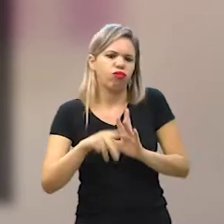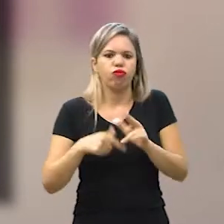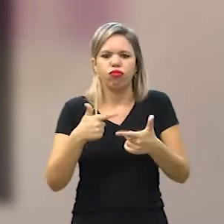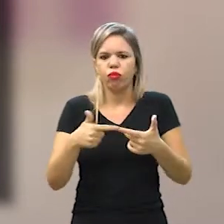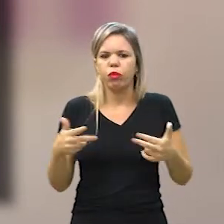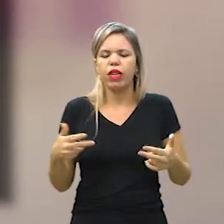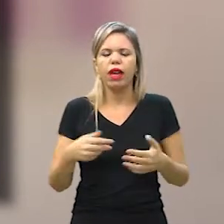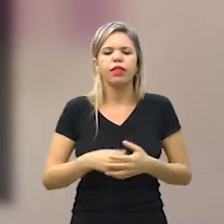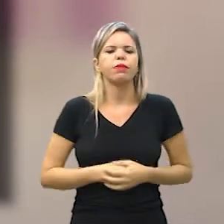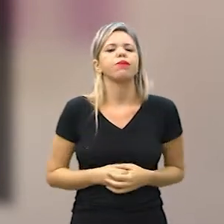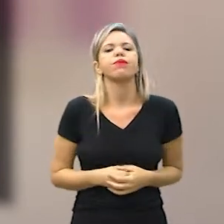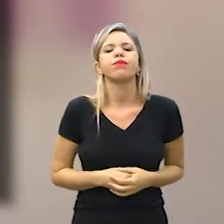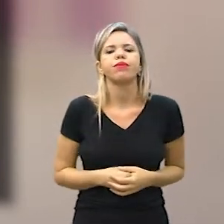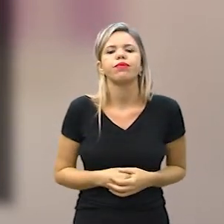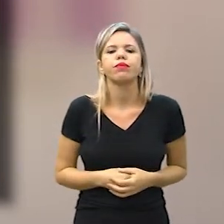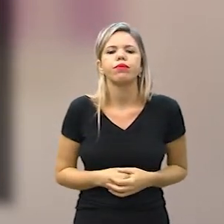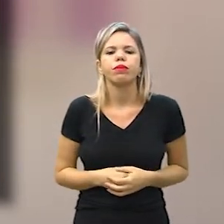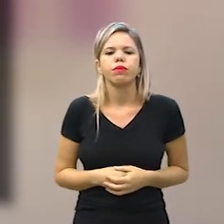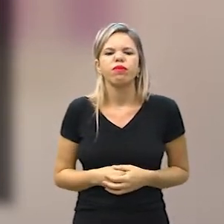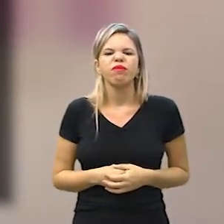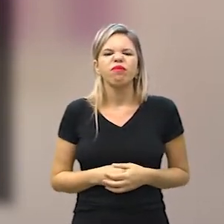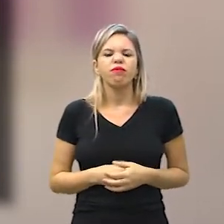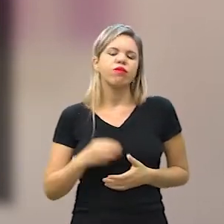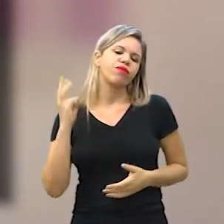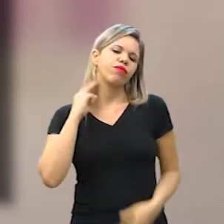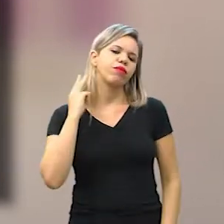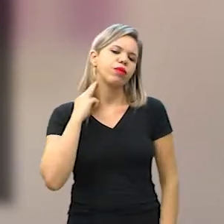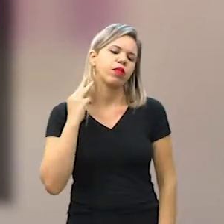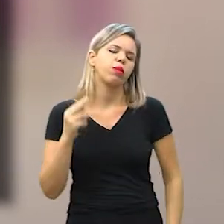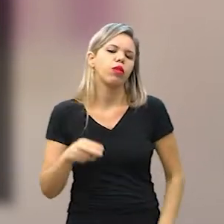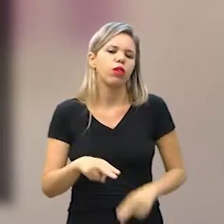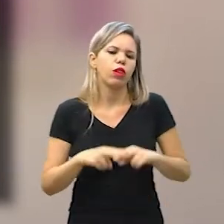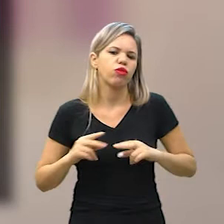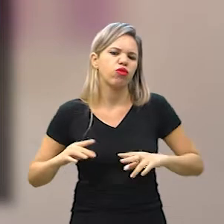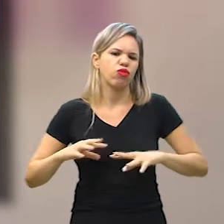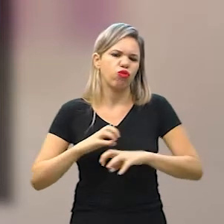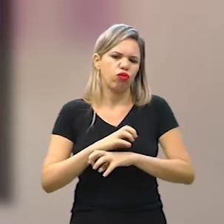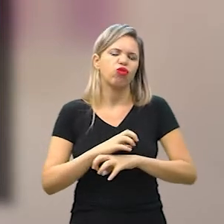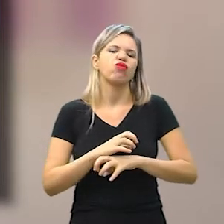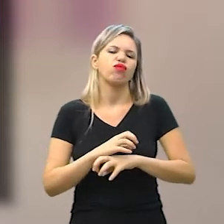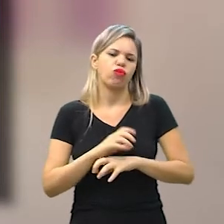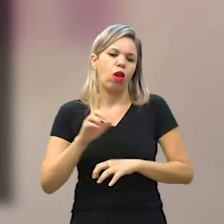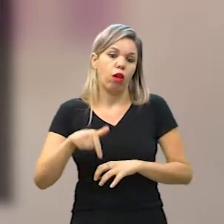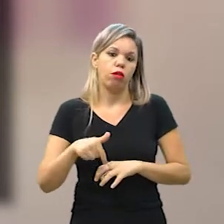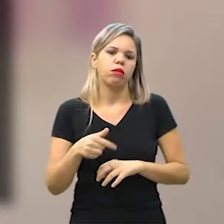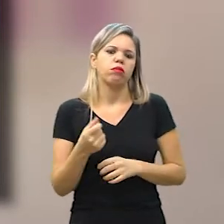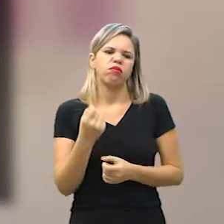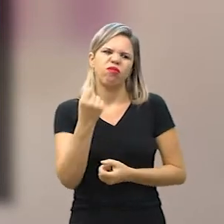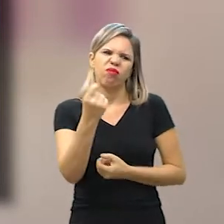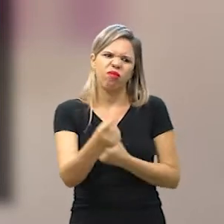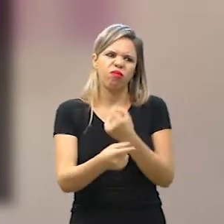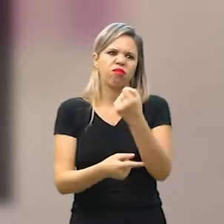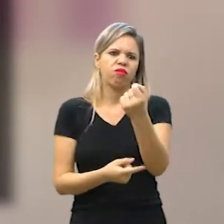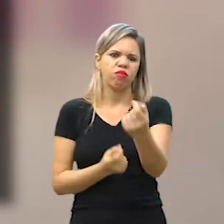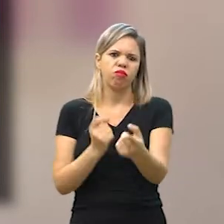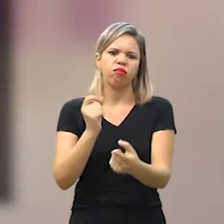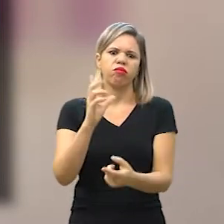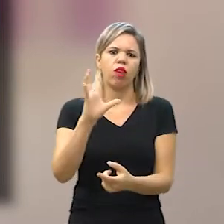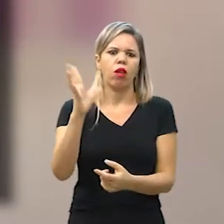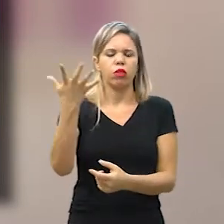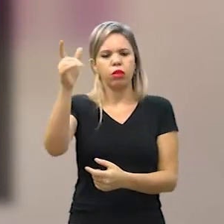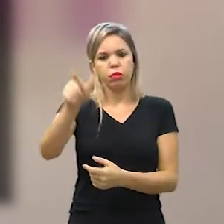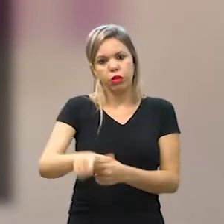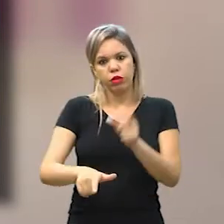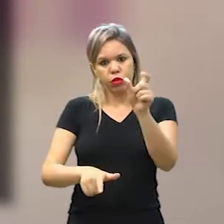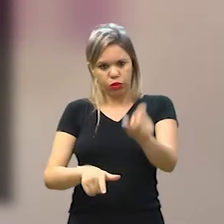agentes etiológicos. Lembrando que assim, as meningites causadas por fungos, elas são muito mais raras e acometem mais